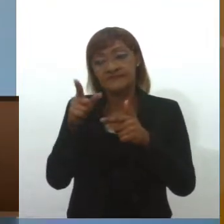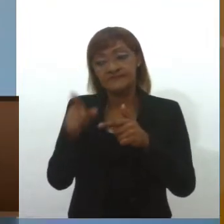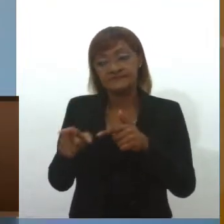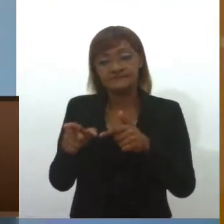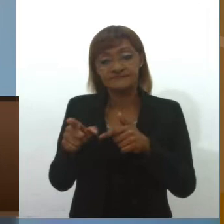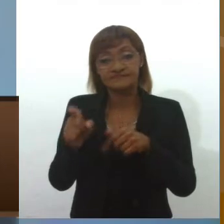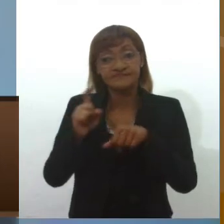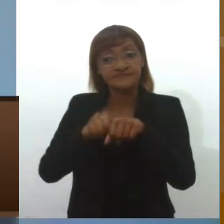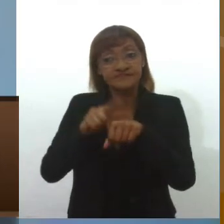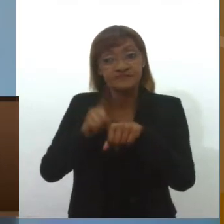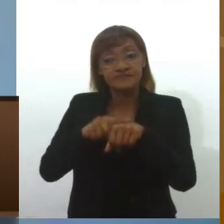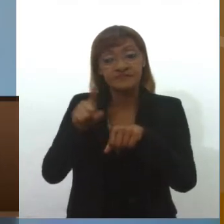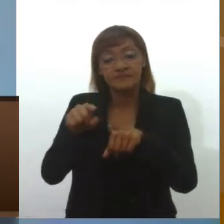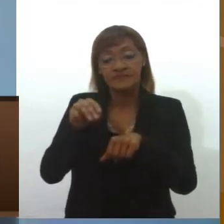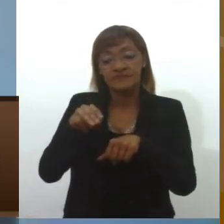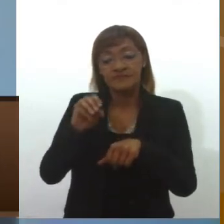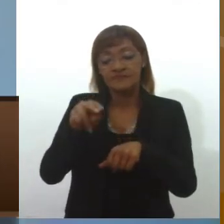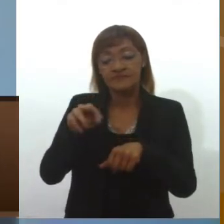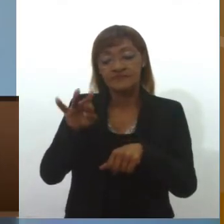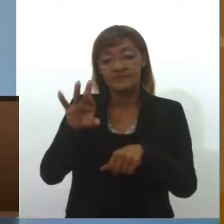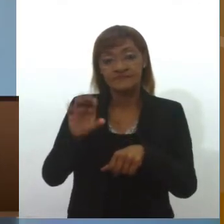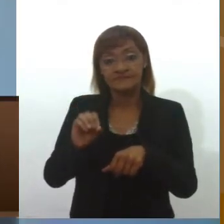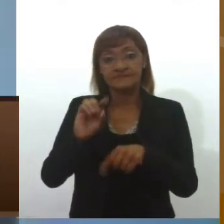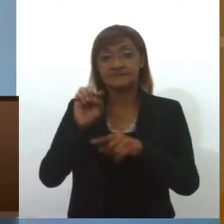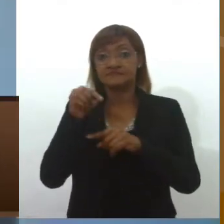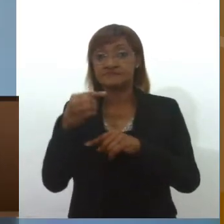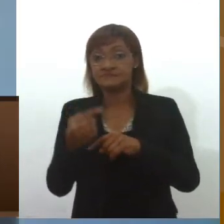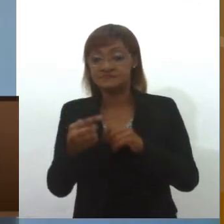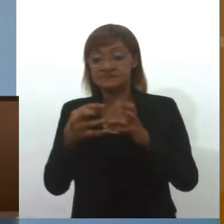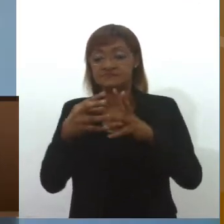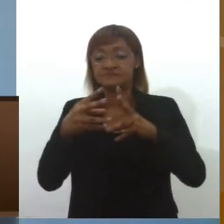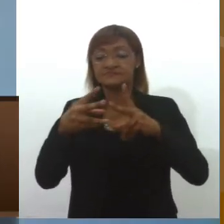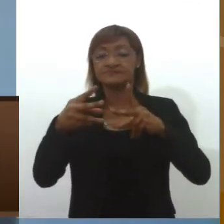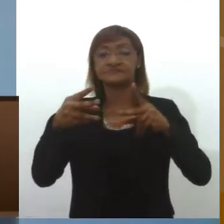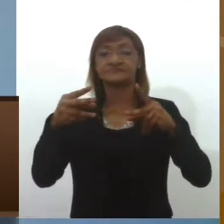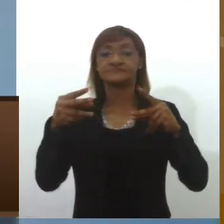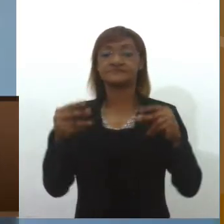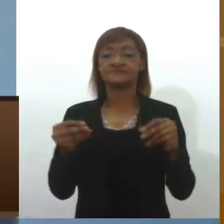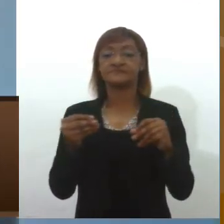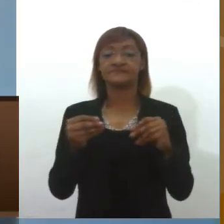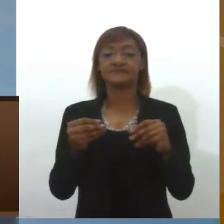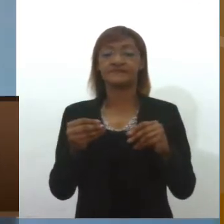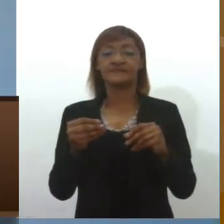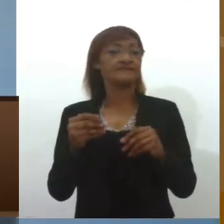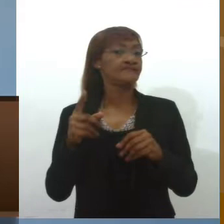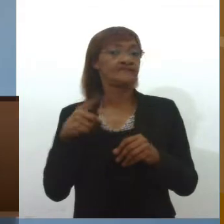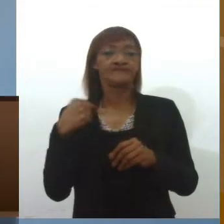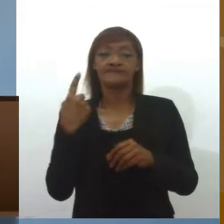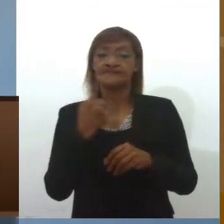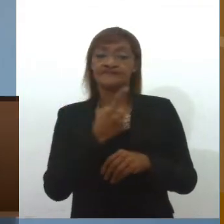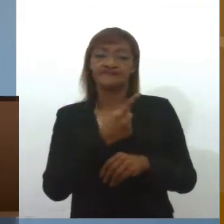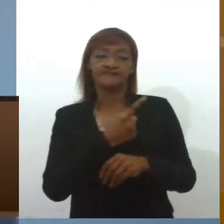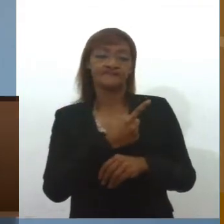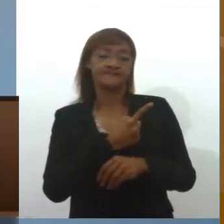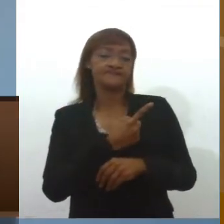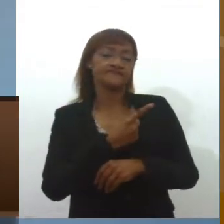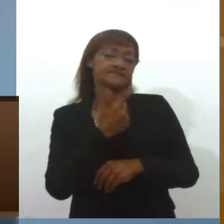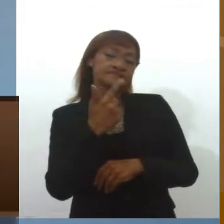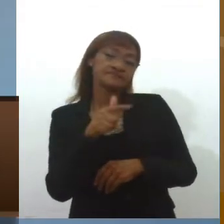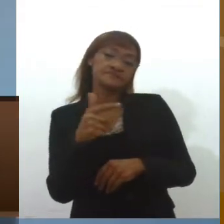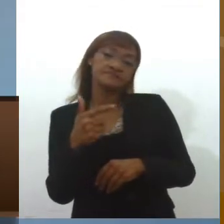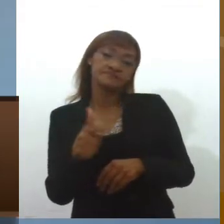esses fatores foram desaparecendo ao longo do tempo. Então, nós não temos as mesmas bases que tínhamos antes por